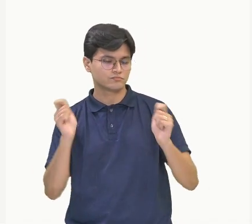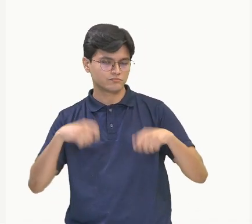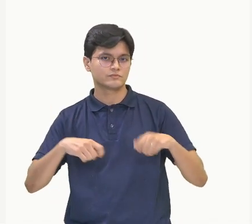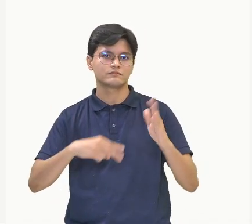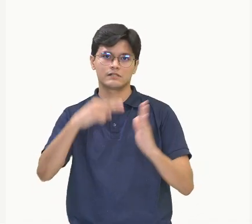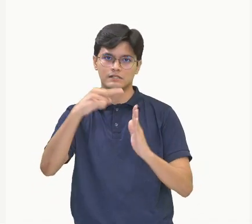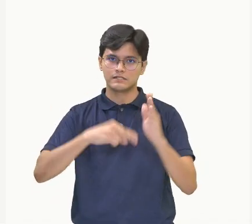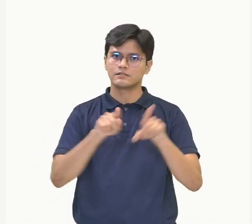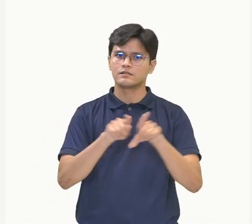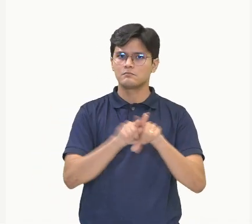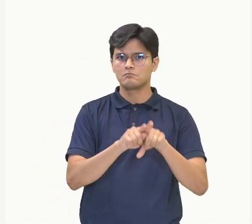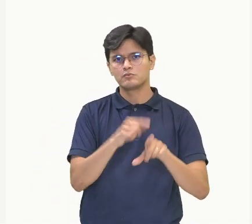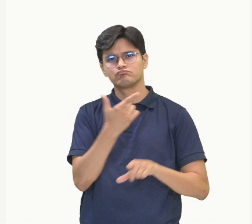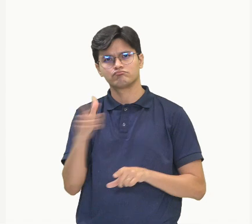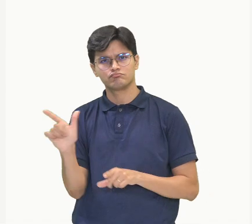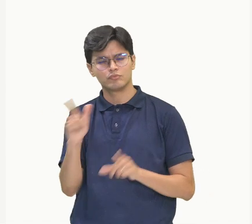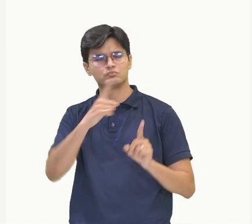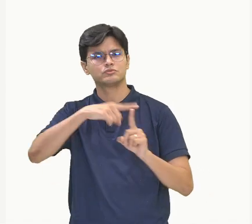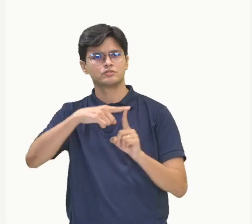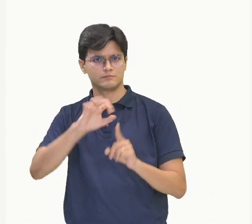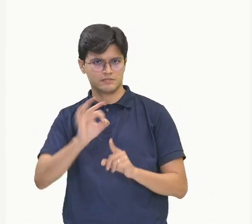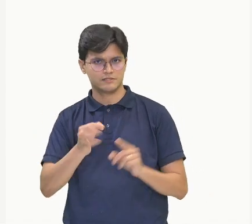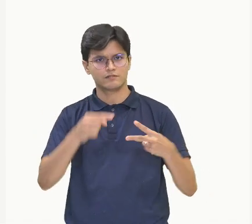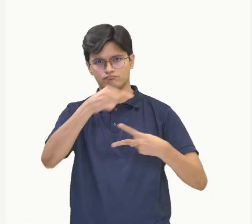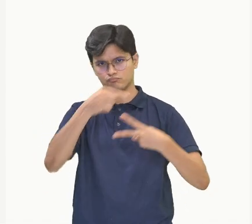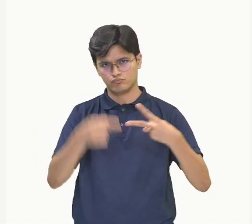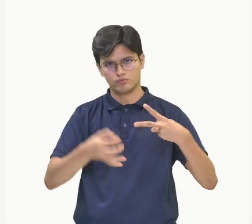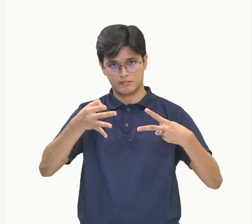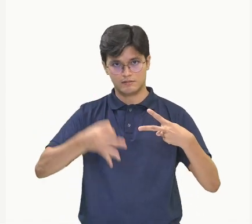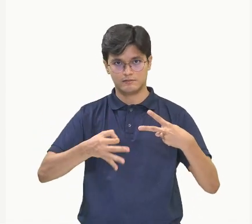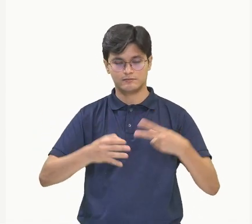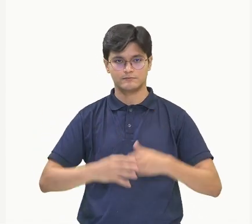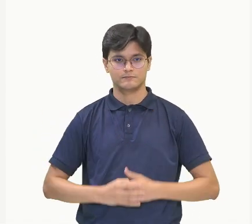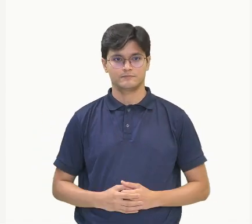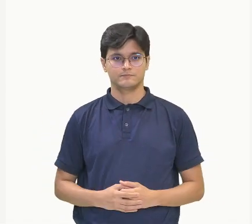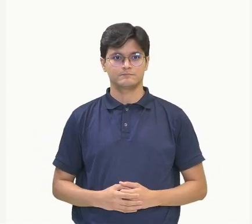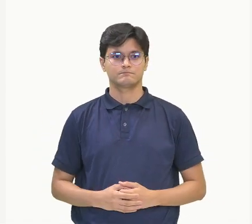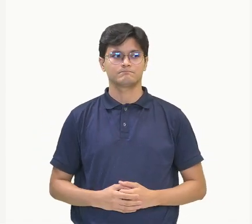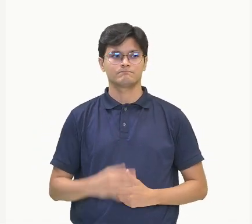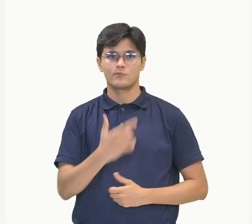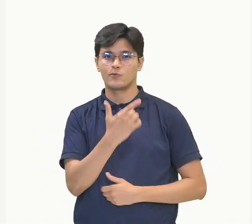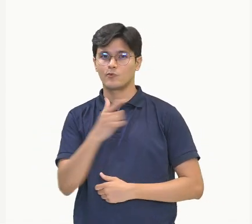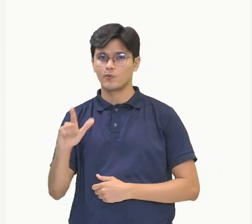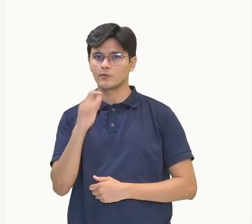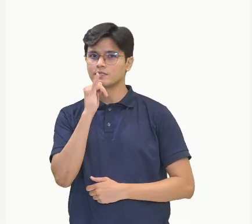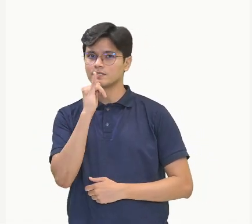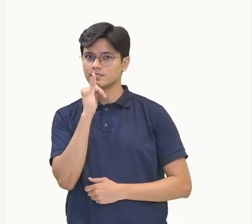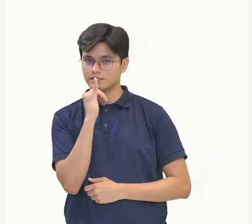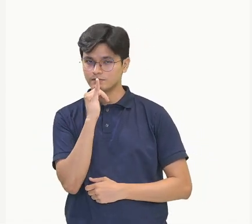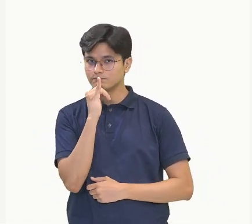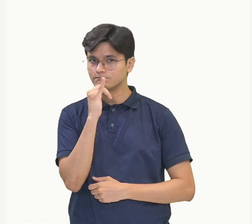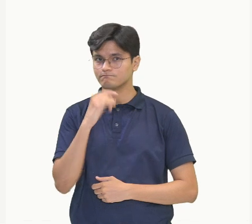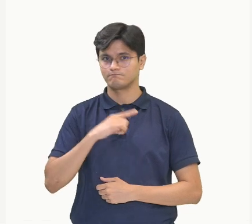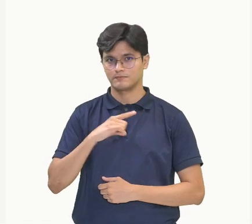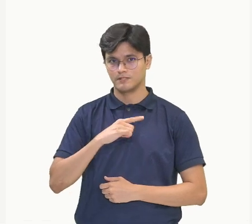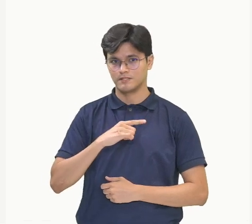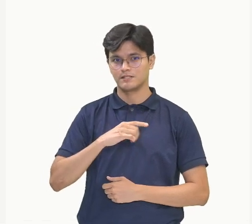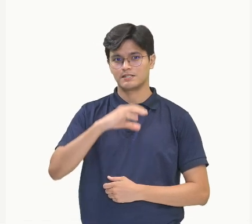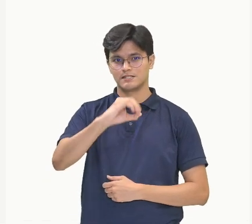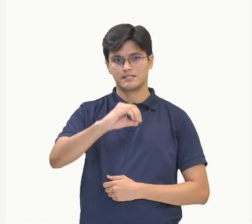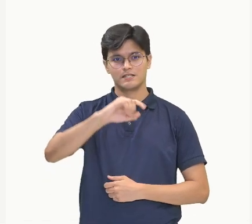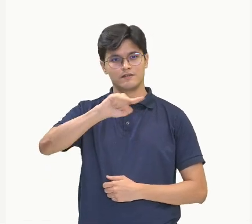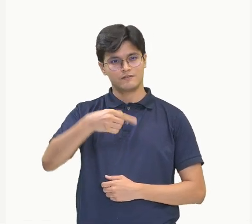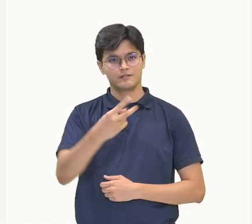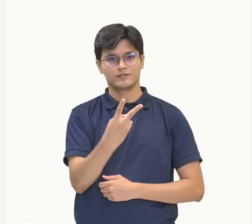forma, as duas estão corretas. No nosso próximo exemplo, eu tenho